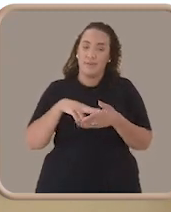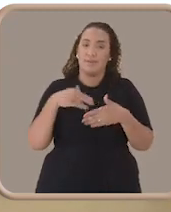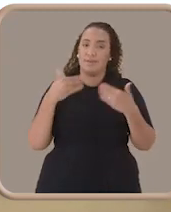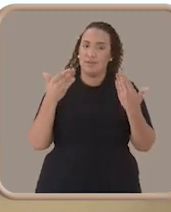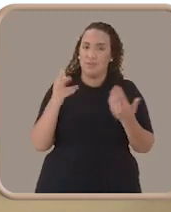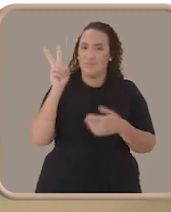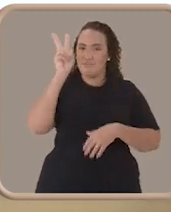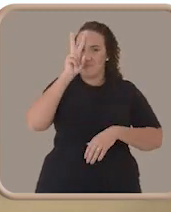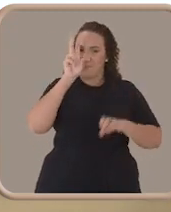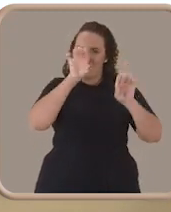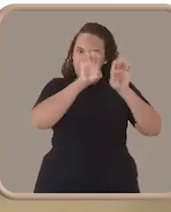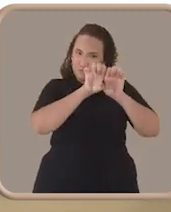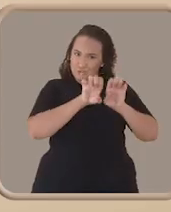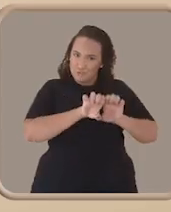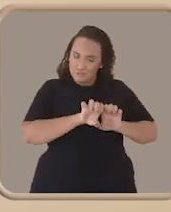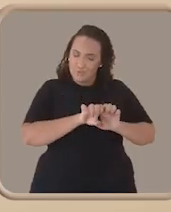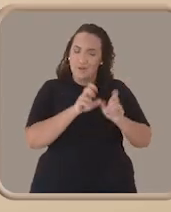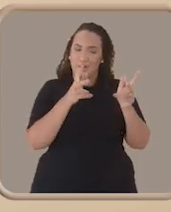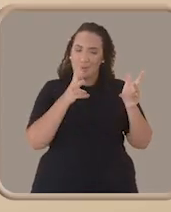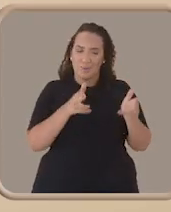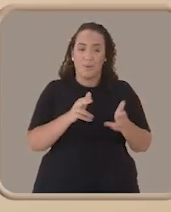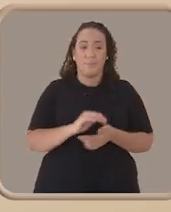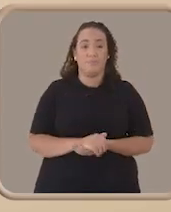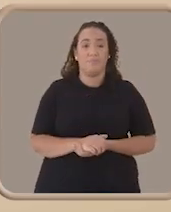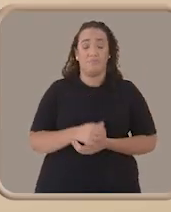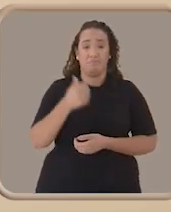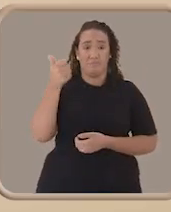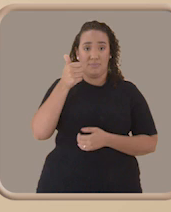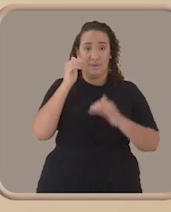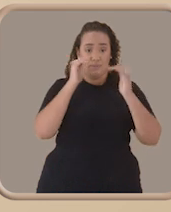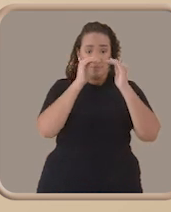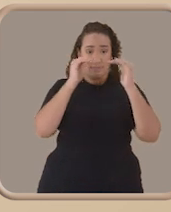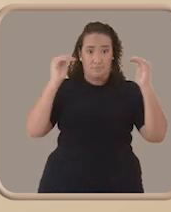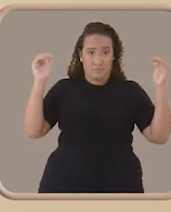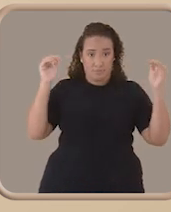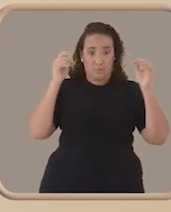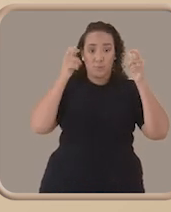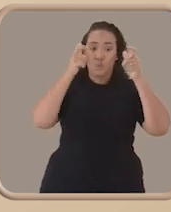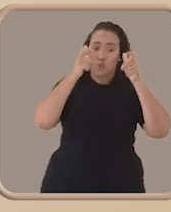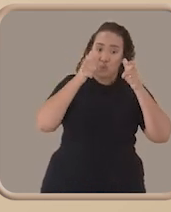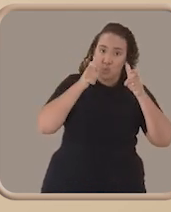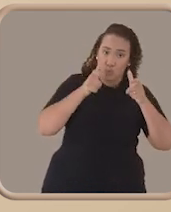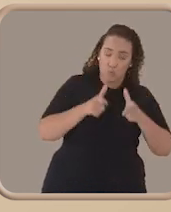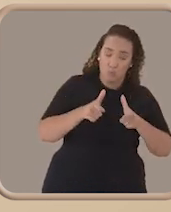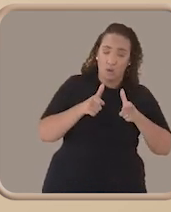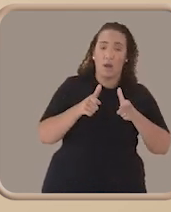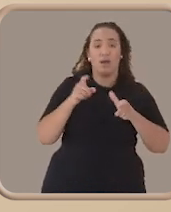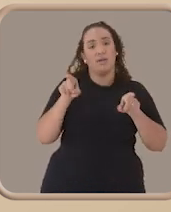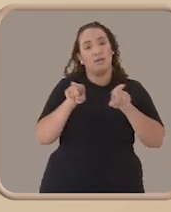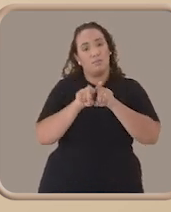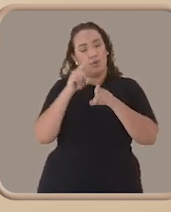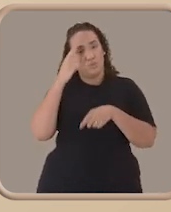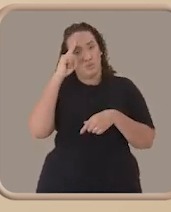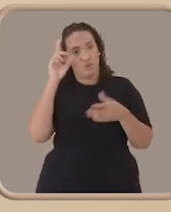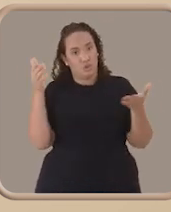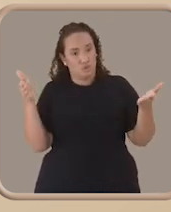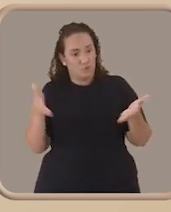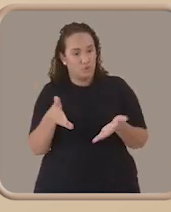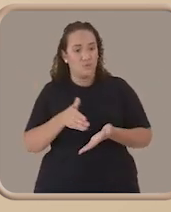seguir aquela estrutura. Na primeira linha, escreva o local e a data de hoje.